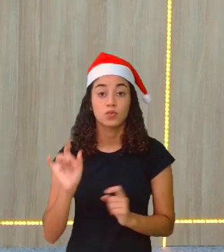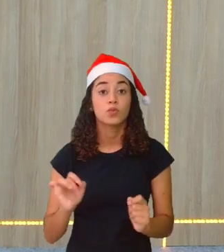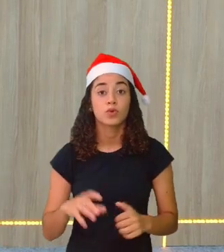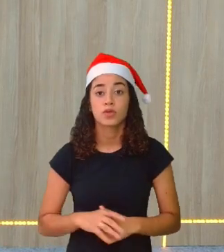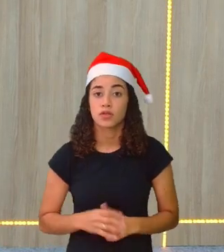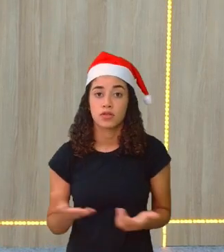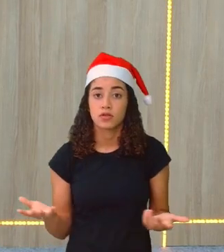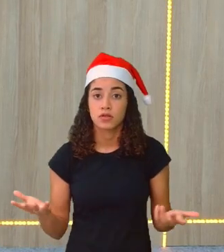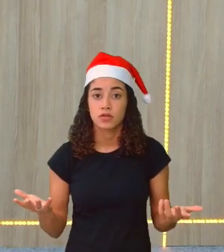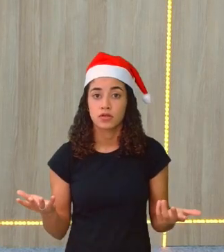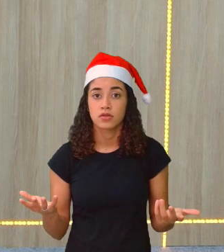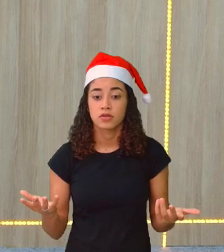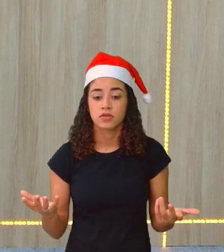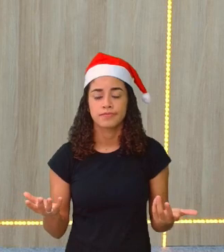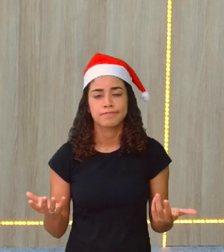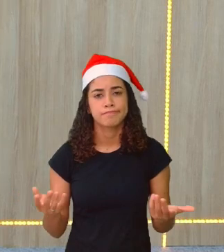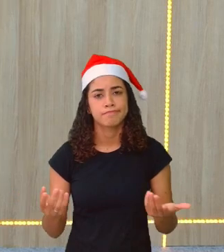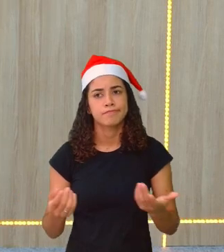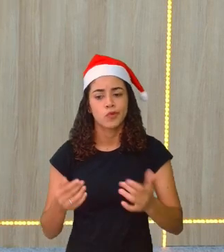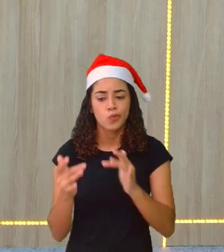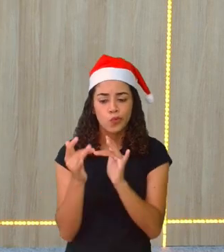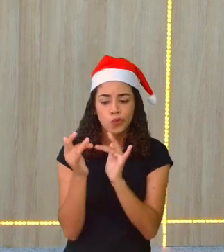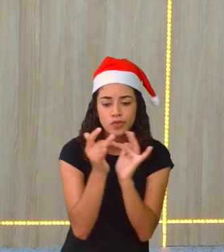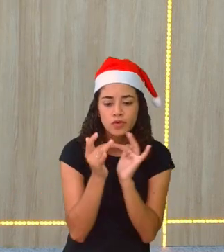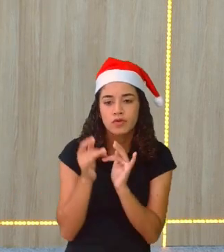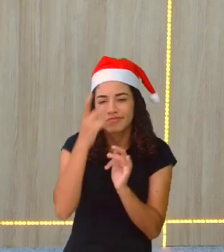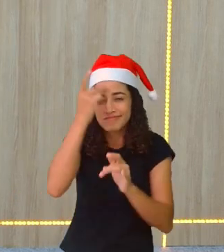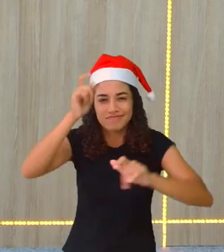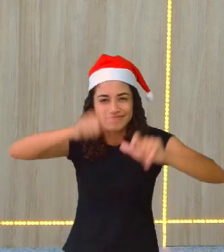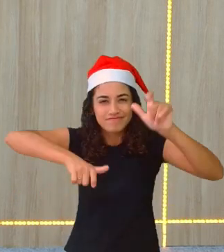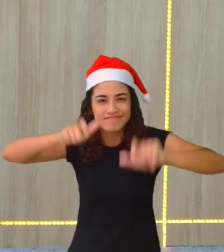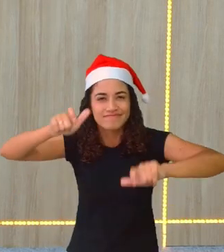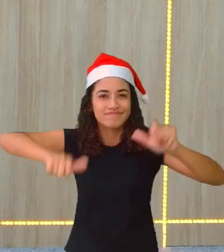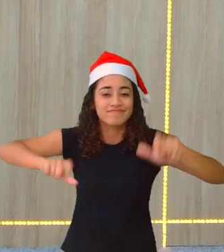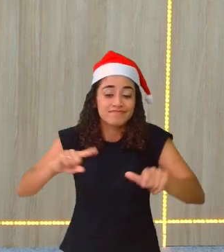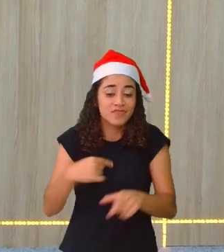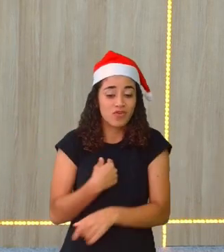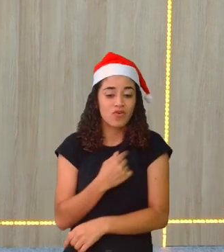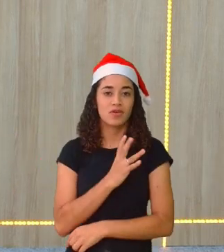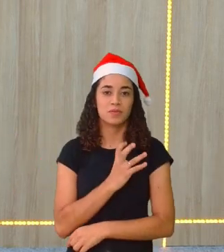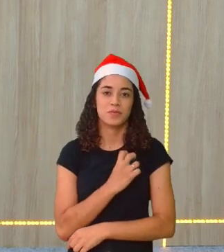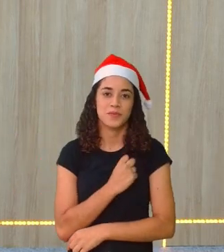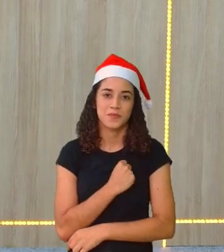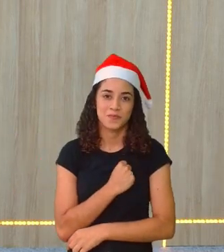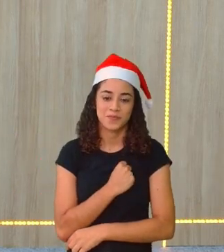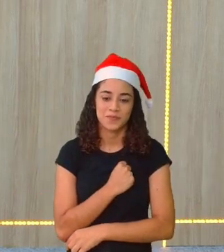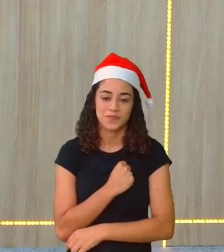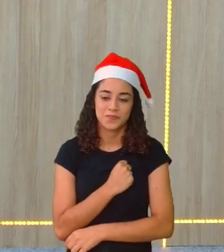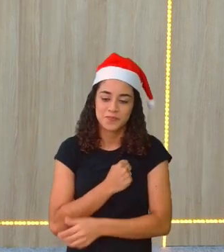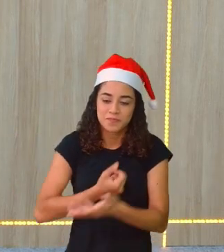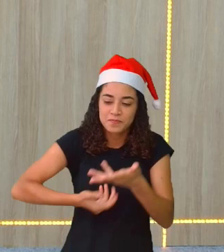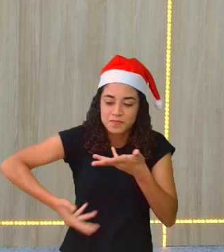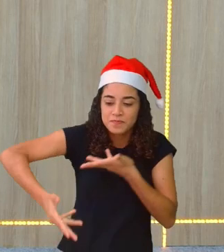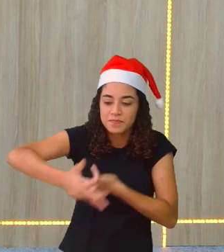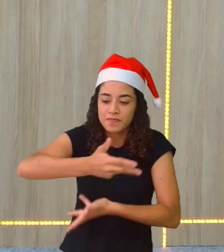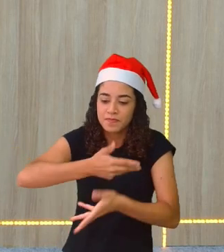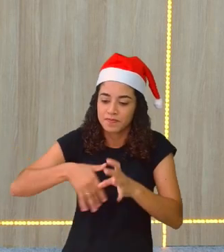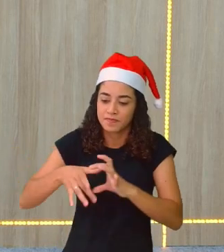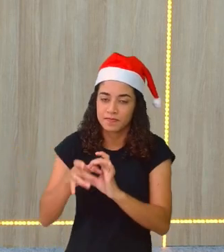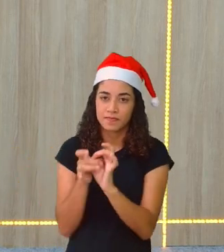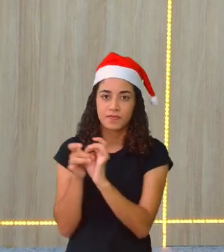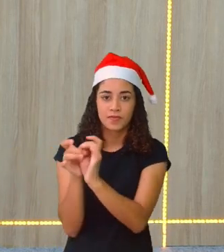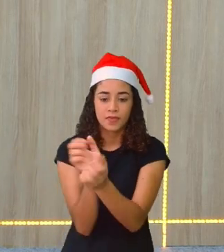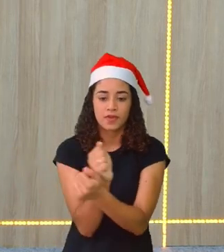gente estabelecer contato com aquelas pessoas que a gente ama, certo? Confraternizar,